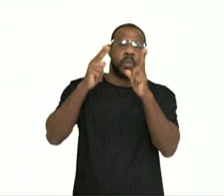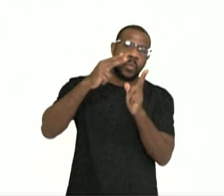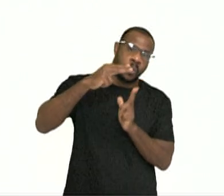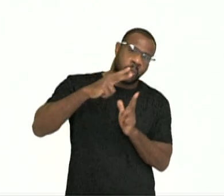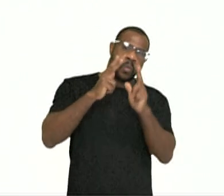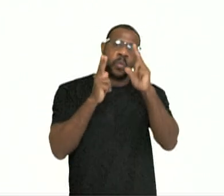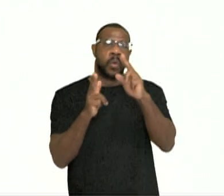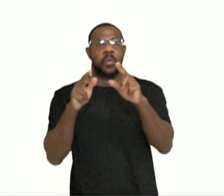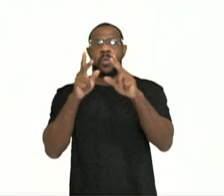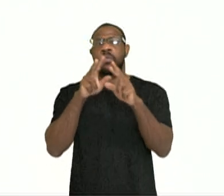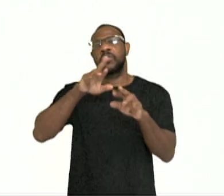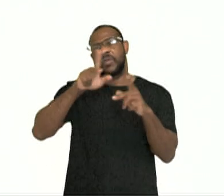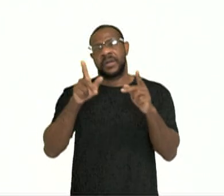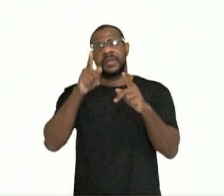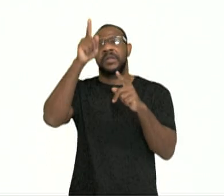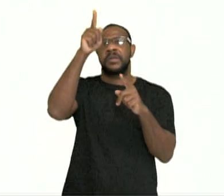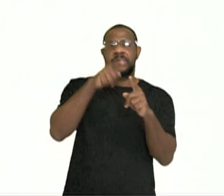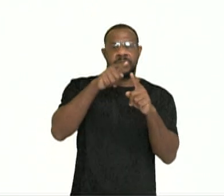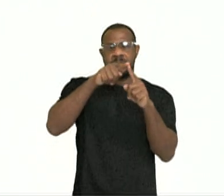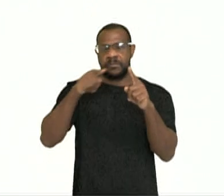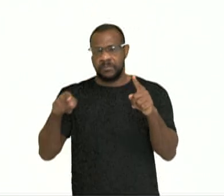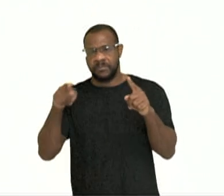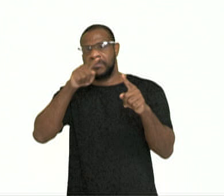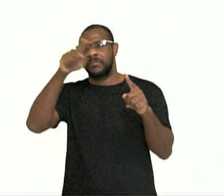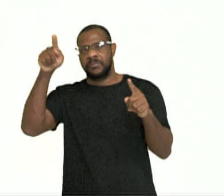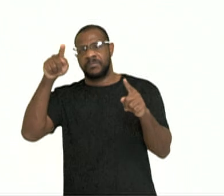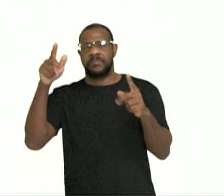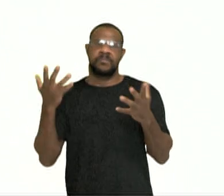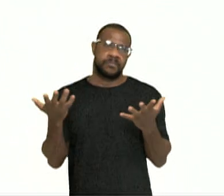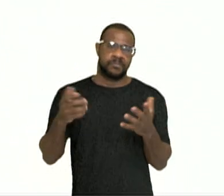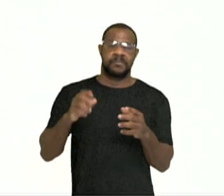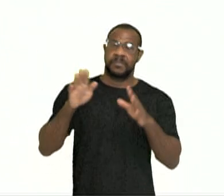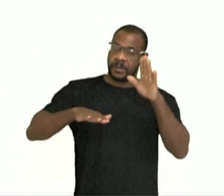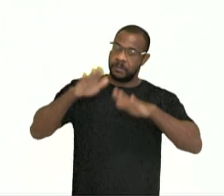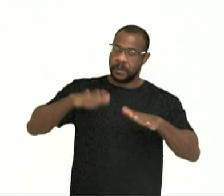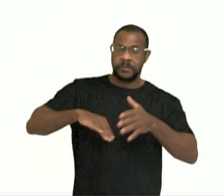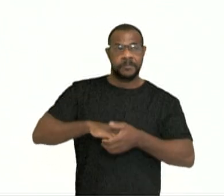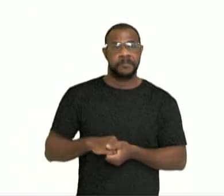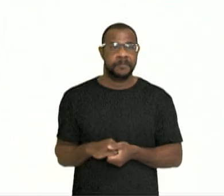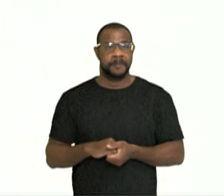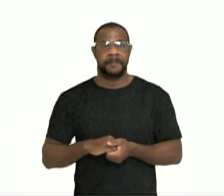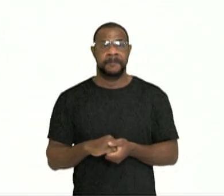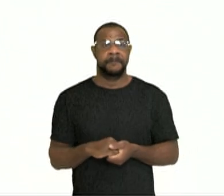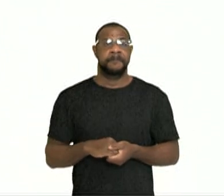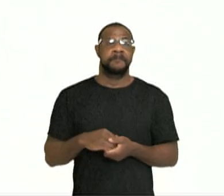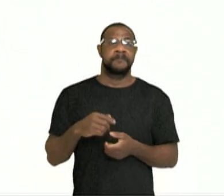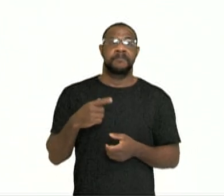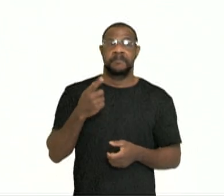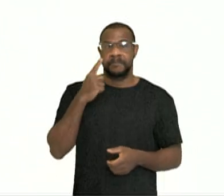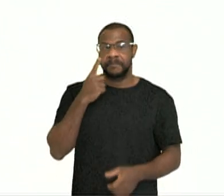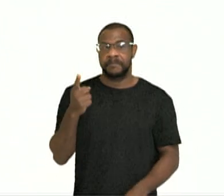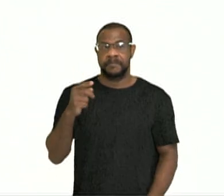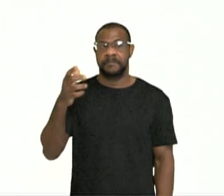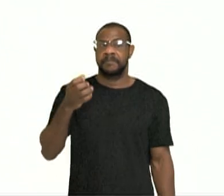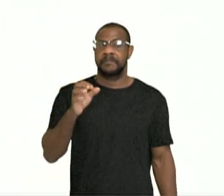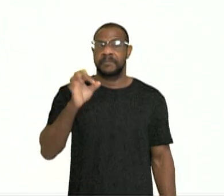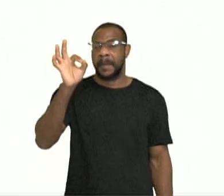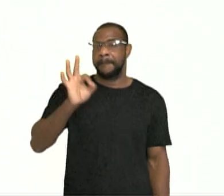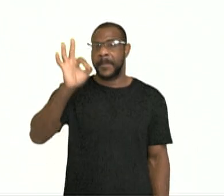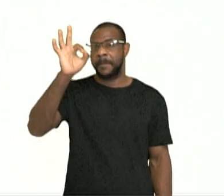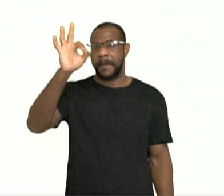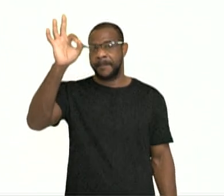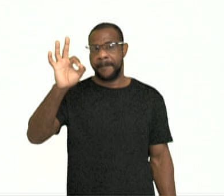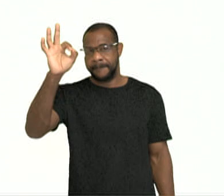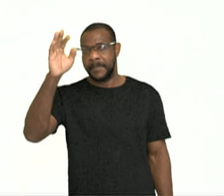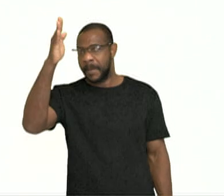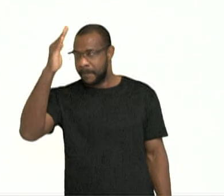diferentes, depende do que está sendo informado, né? Mas nós vemos ali as porcentagens e as cores que estão